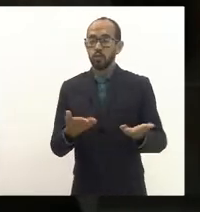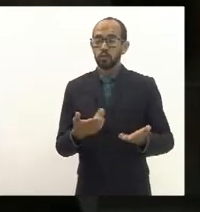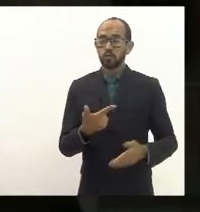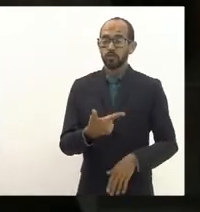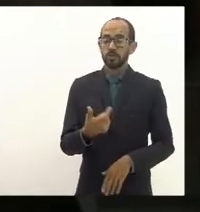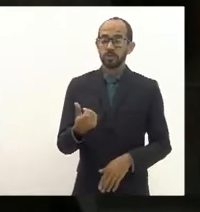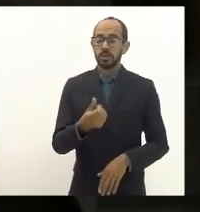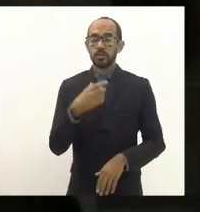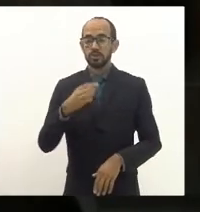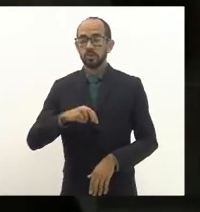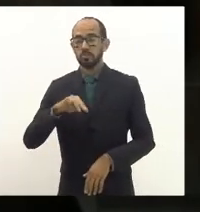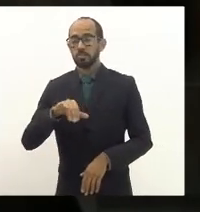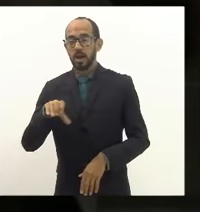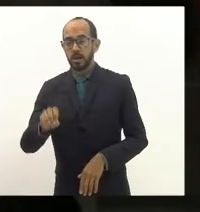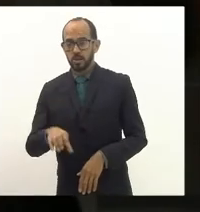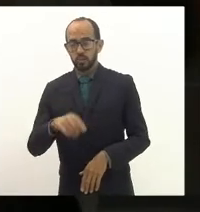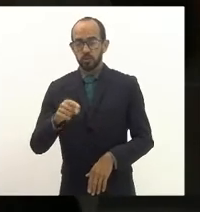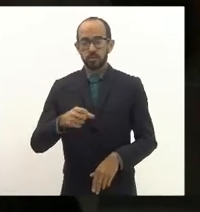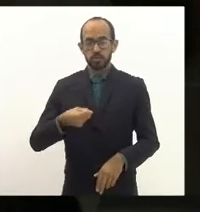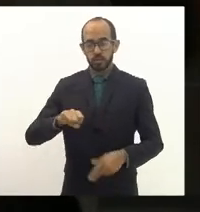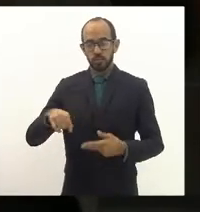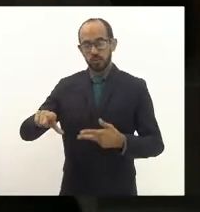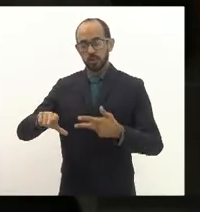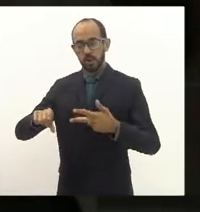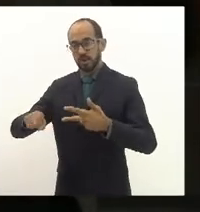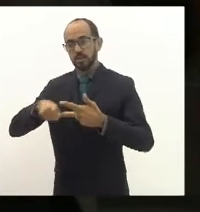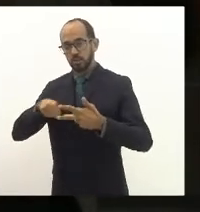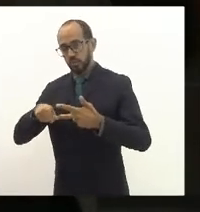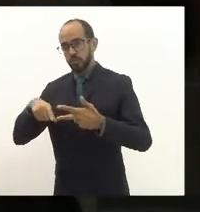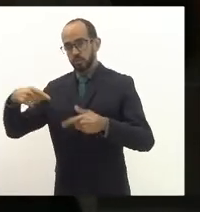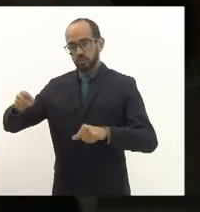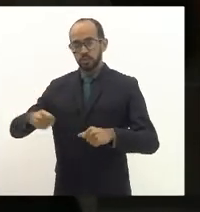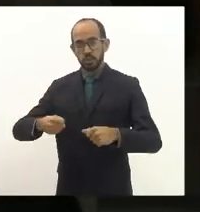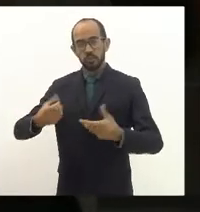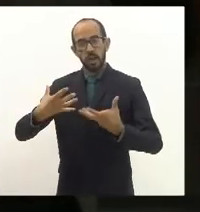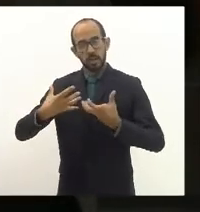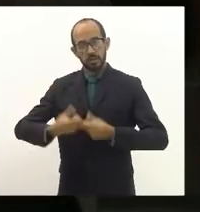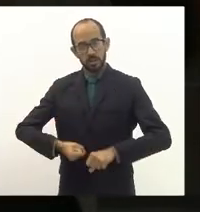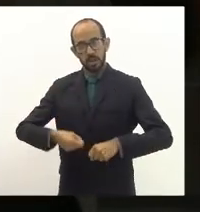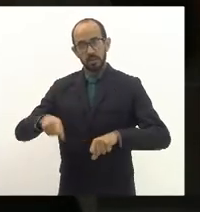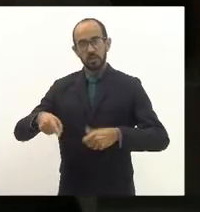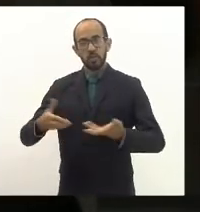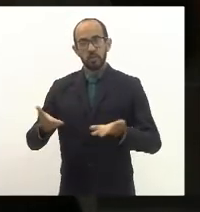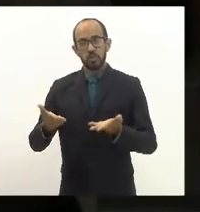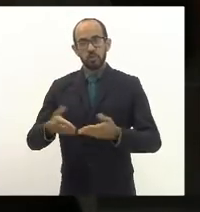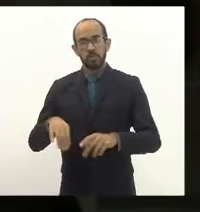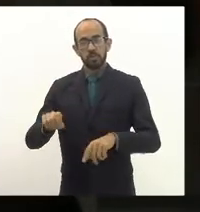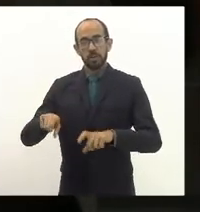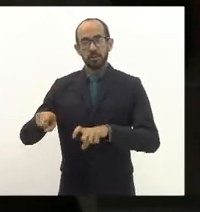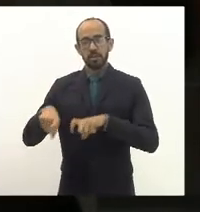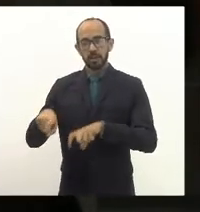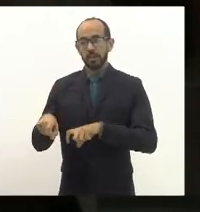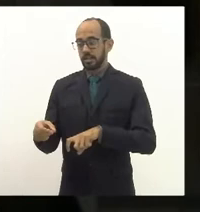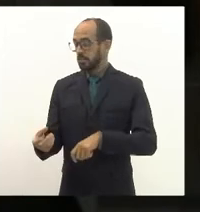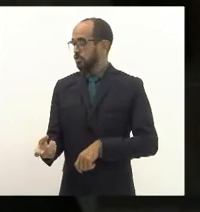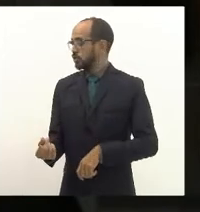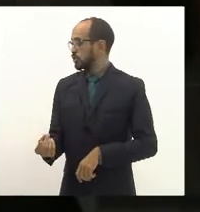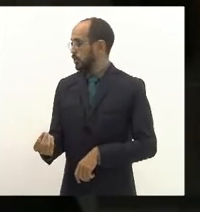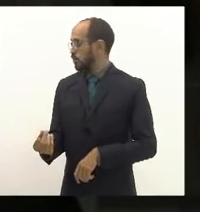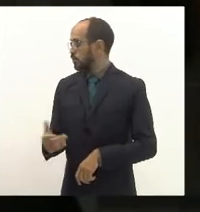brio e regulamente, através da Secretaria de Fazenda,